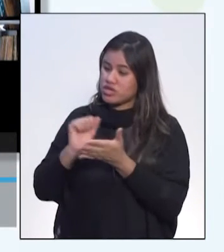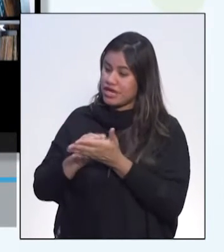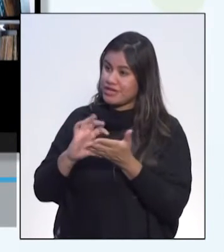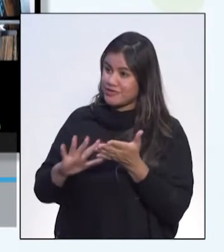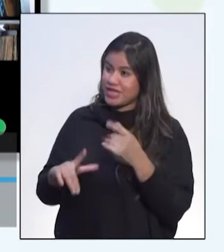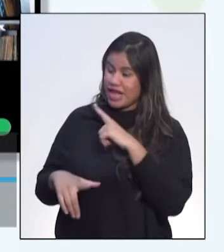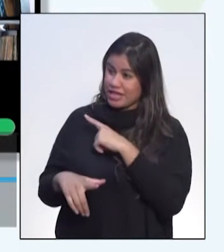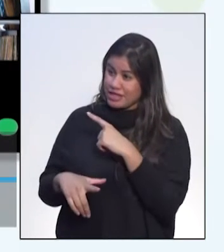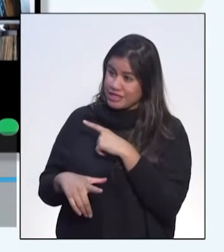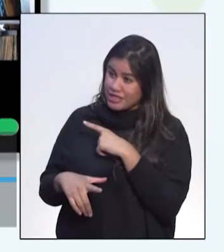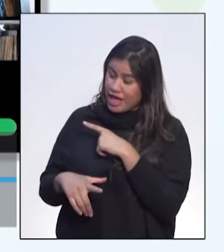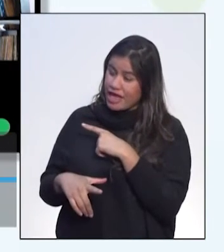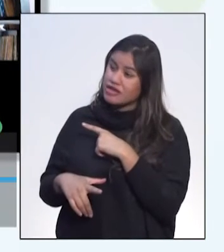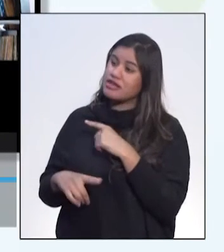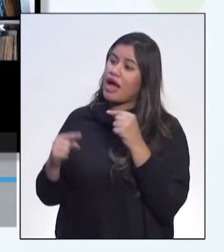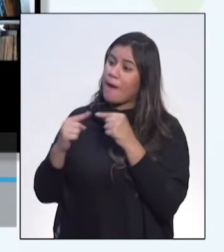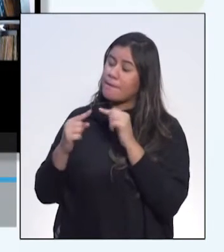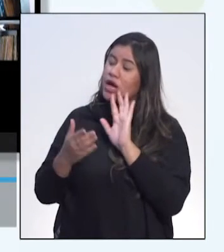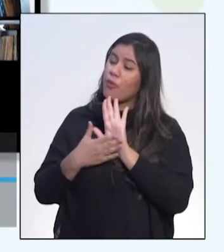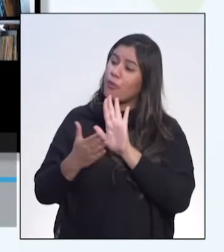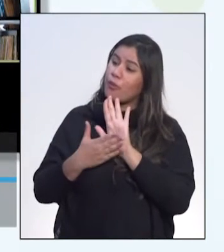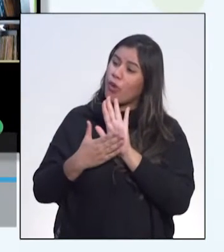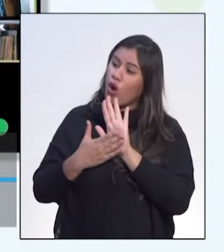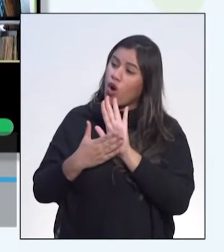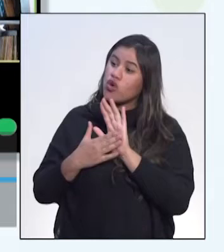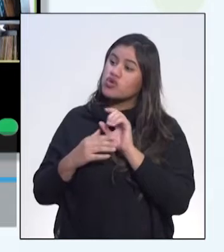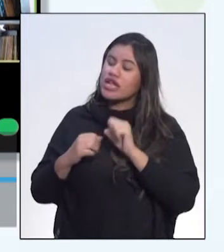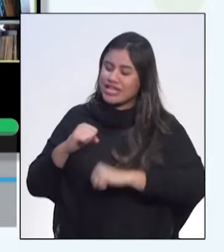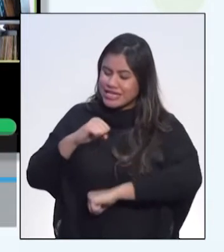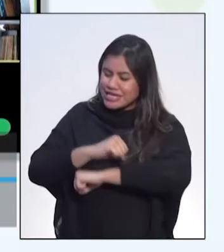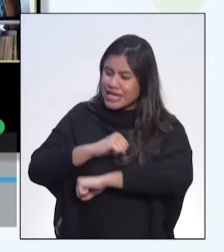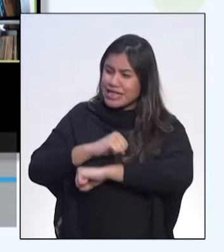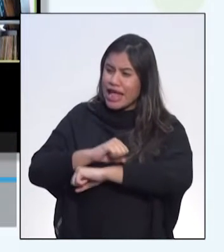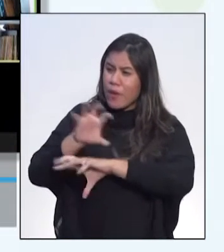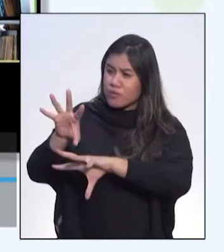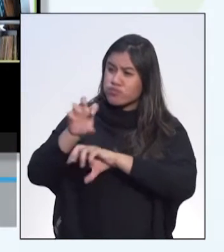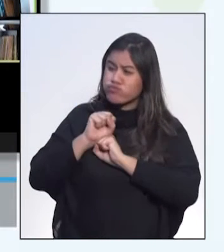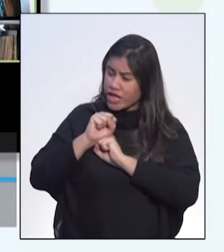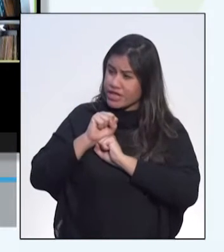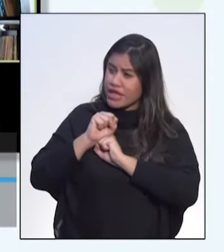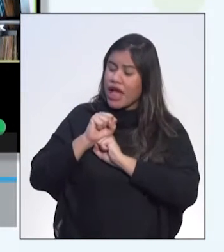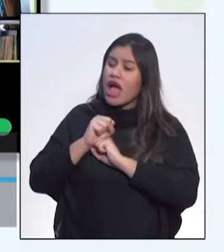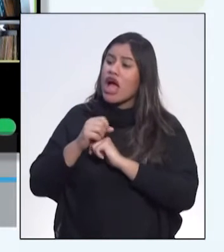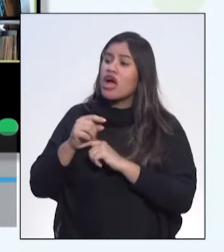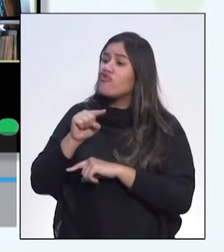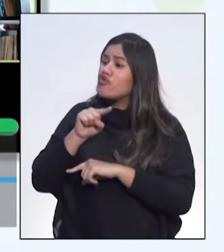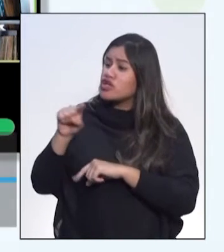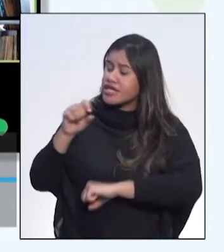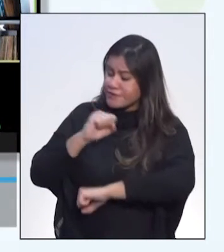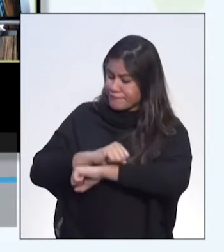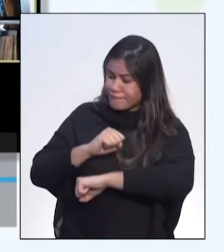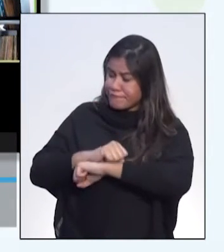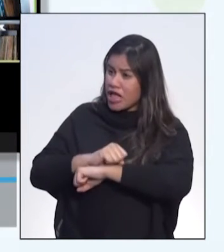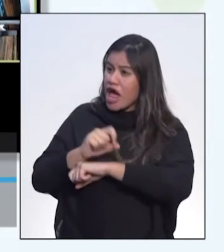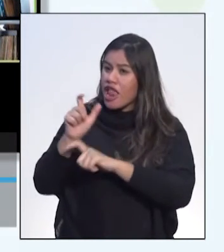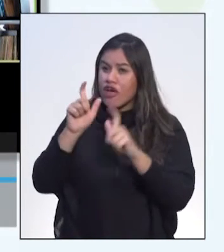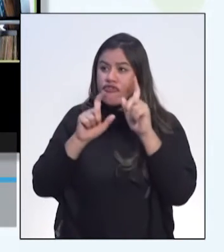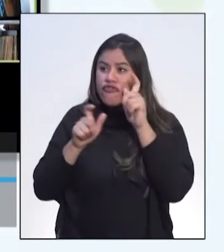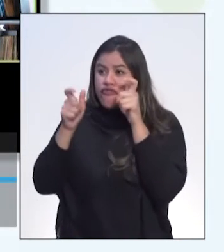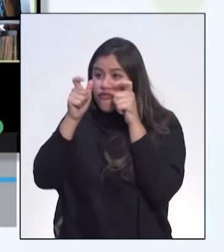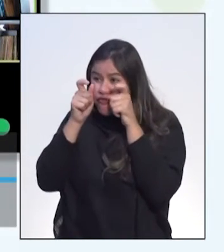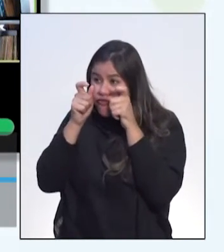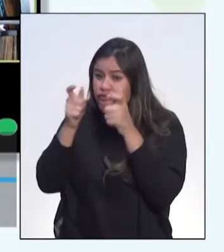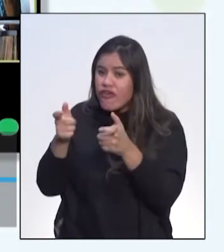em que a proposta era hackear a janela. Então, se você pudesse hackear o que você vê